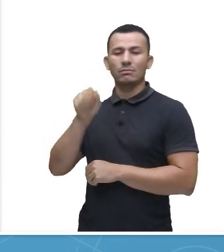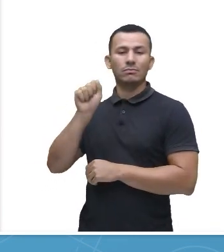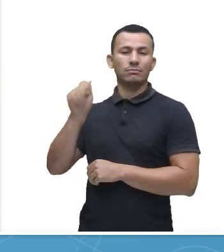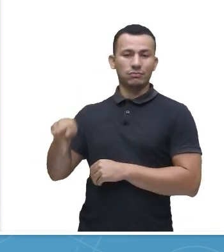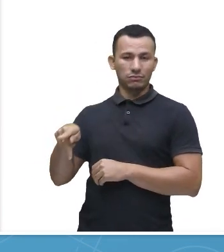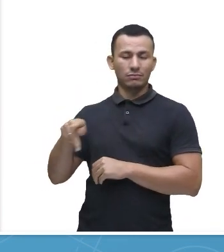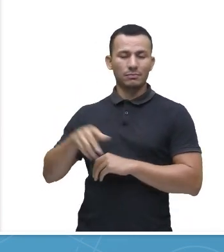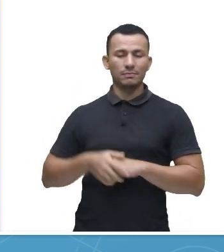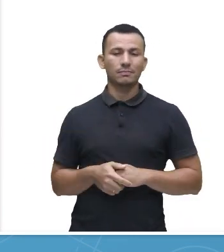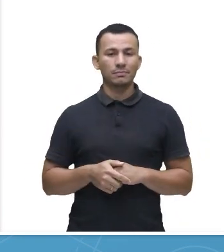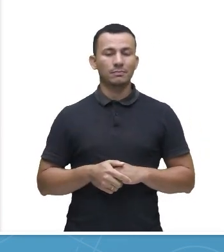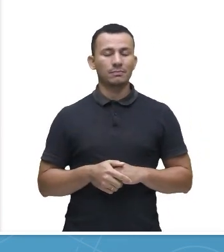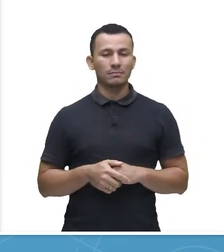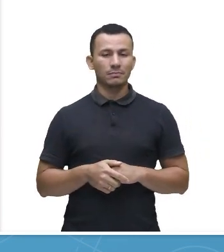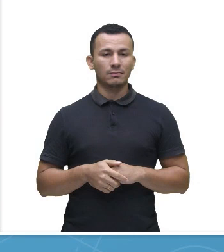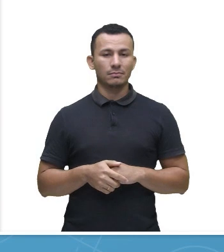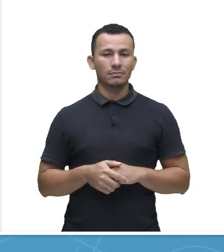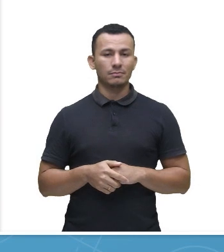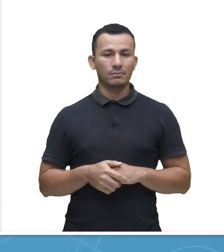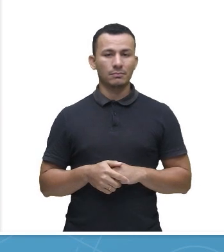sensação de inutilidade,